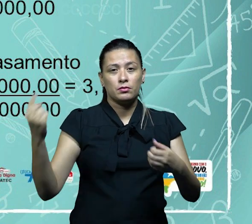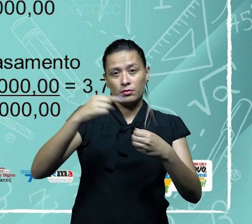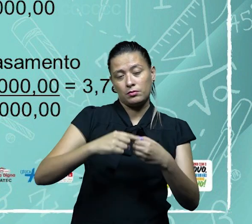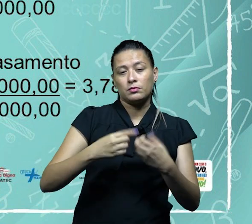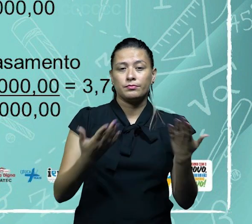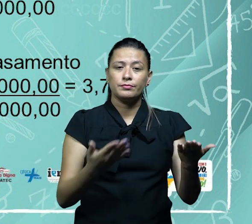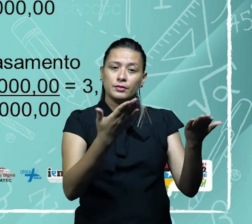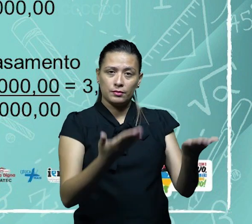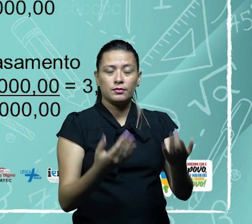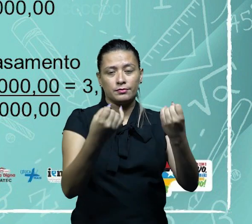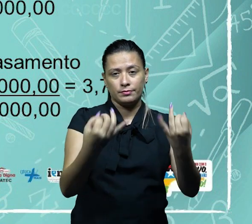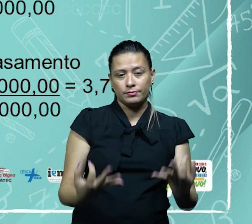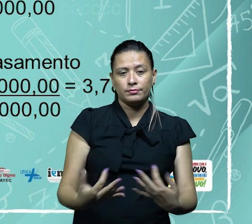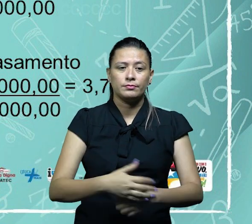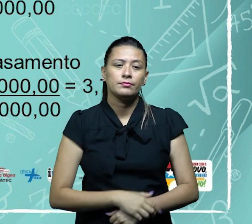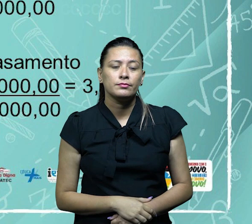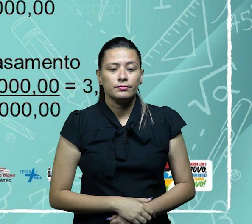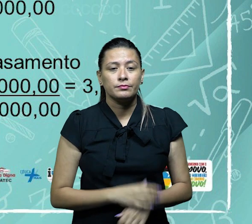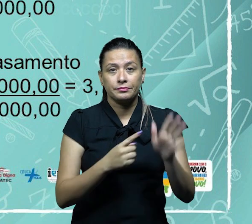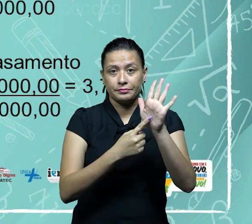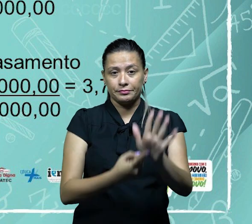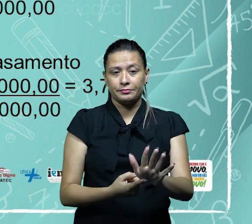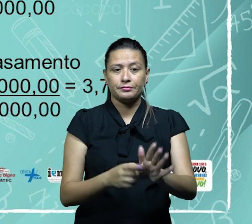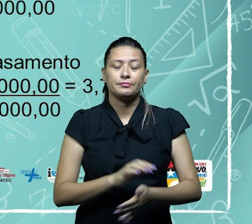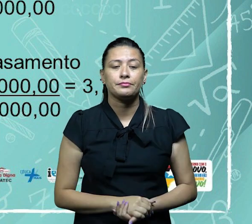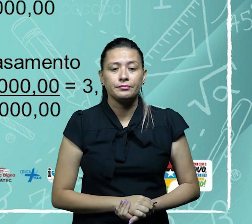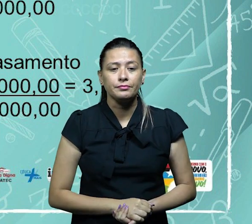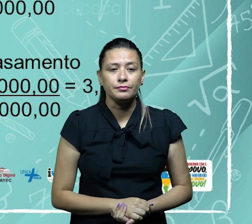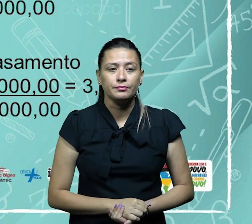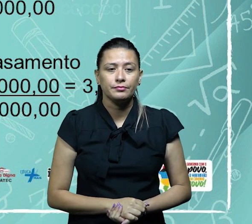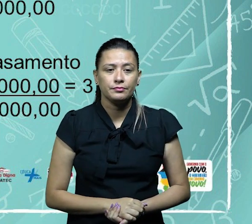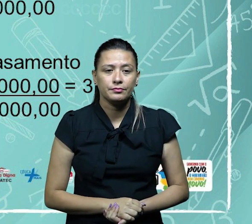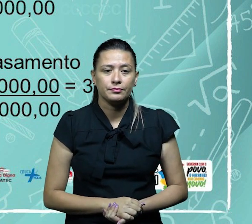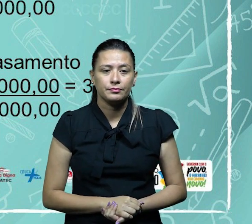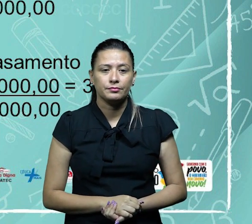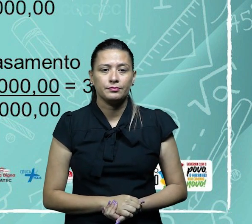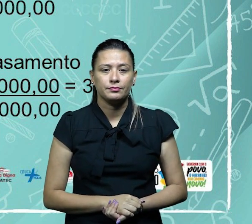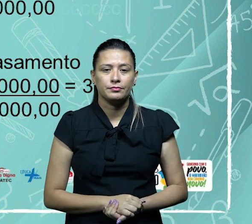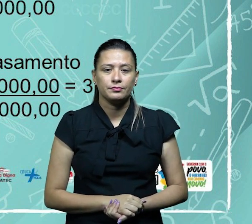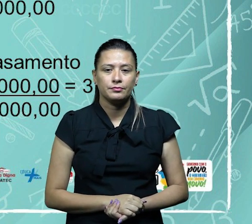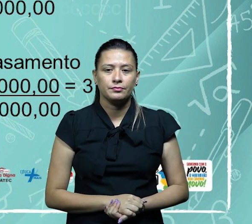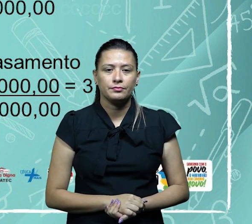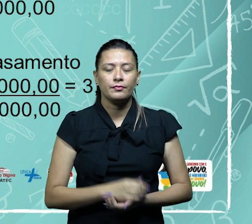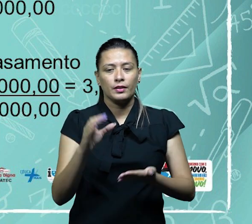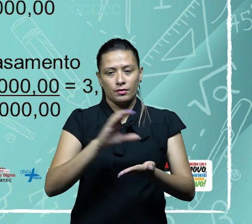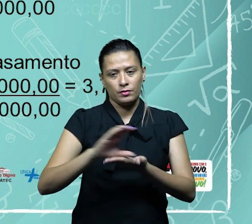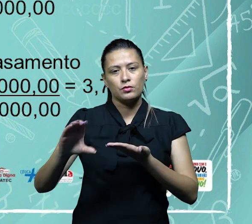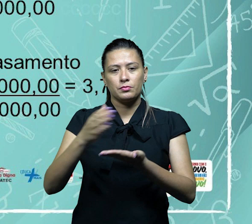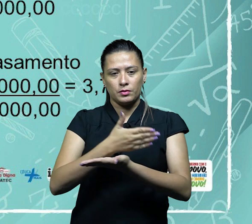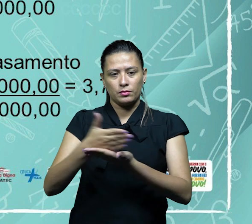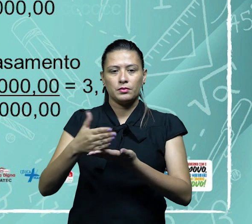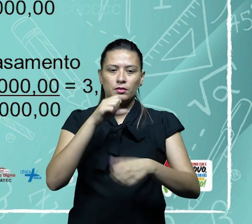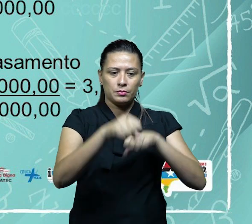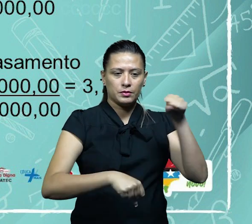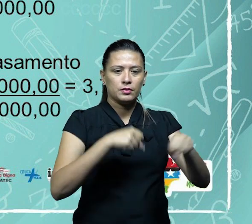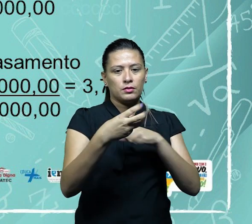início, pelo valor do fluxo de caixa que nós vimos anteriormente, 18 mil para o casamento e 1.000 para a bicicleta. Então pronto, ó, o payback da